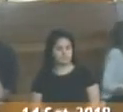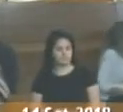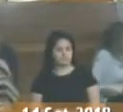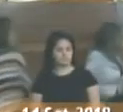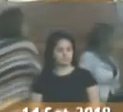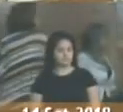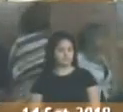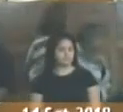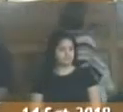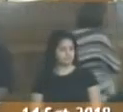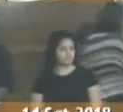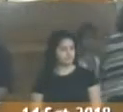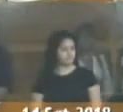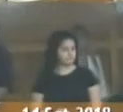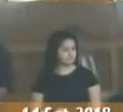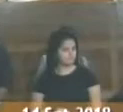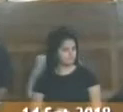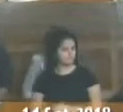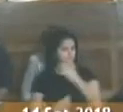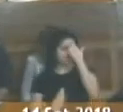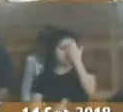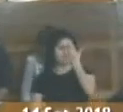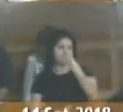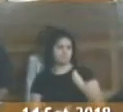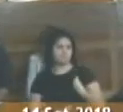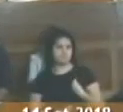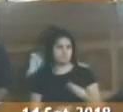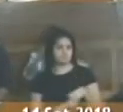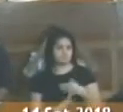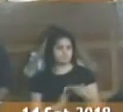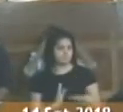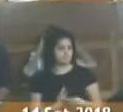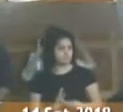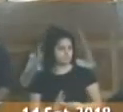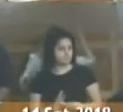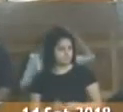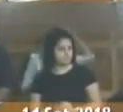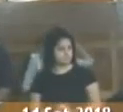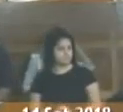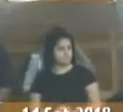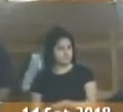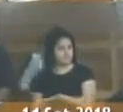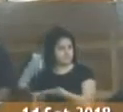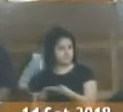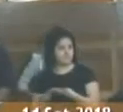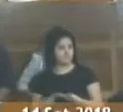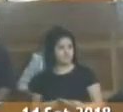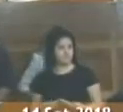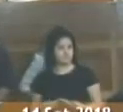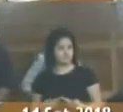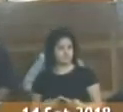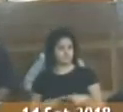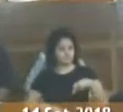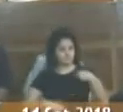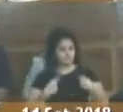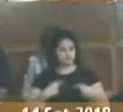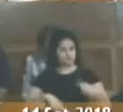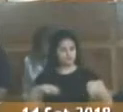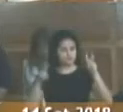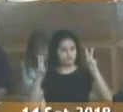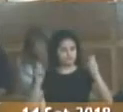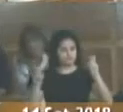do plenário, agradecer a presença de todos que vieram para discutir esse tema